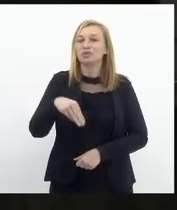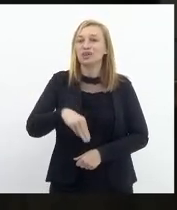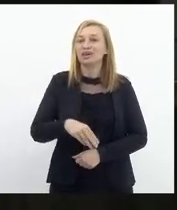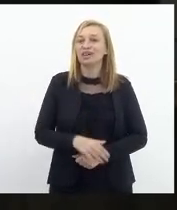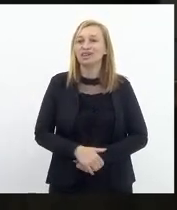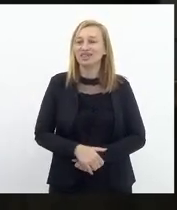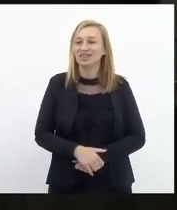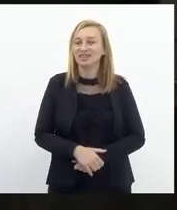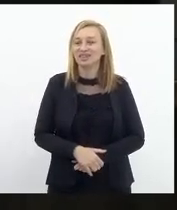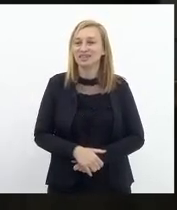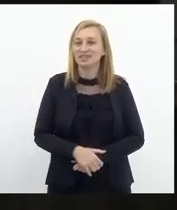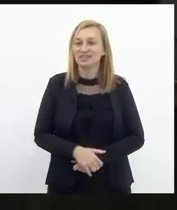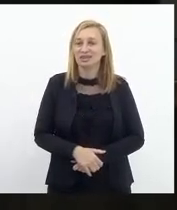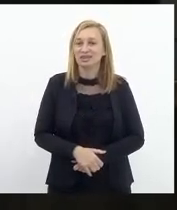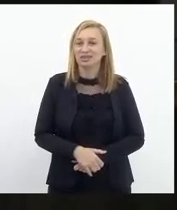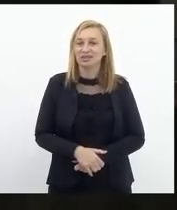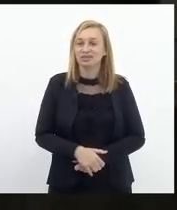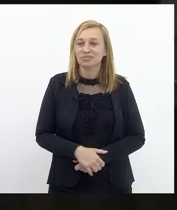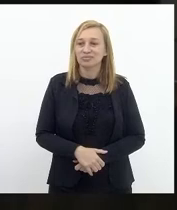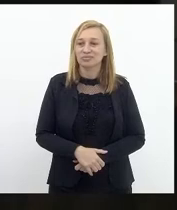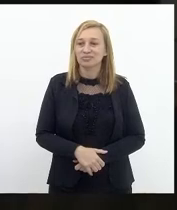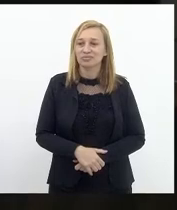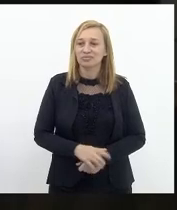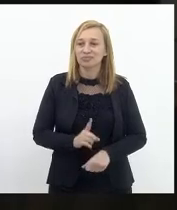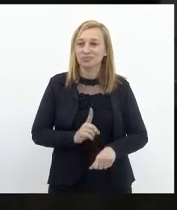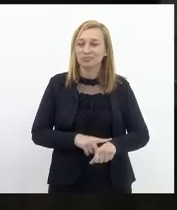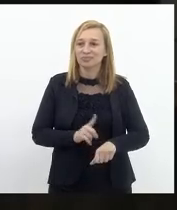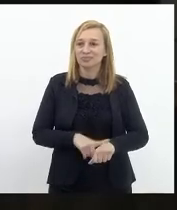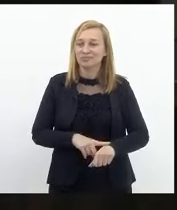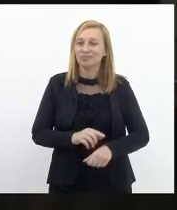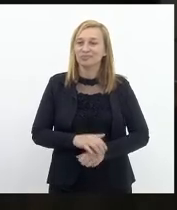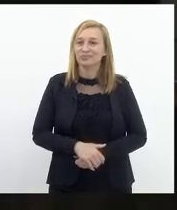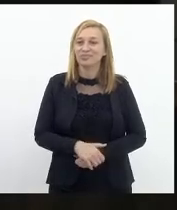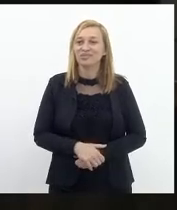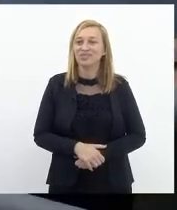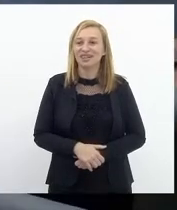minutos pelo tempo regimental